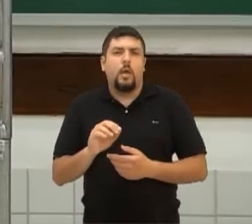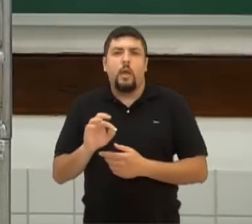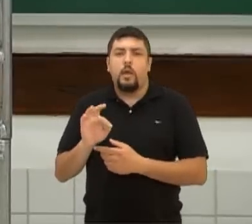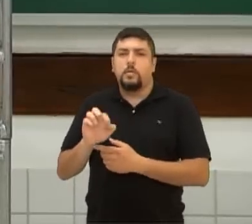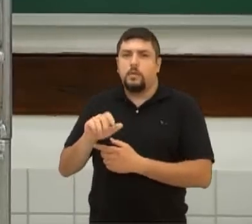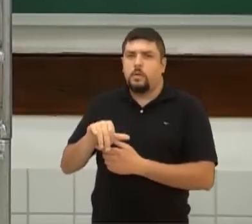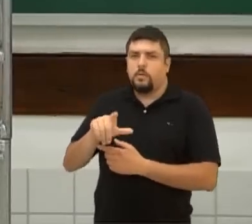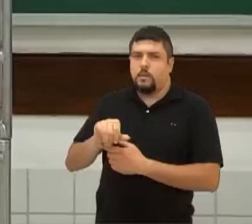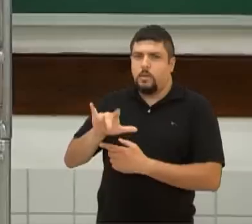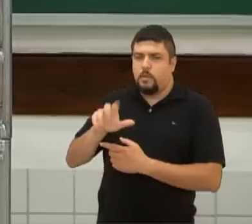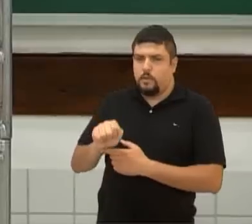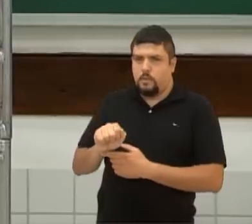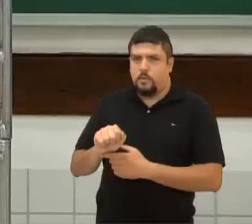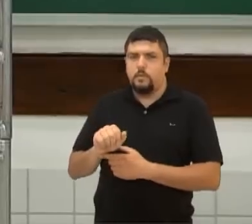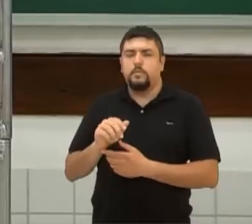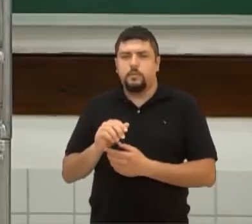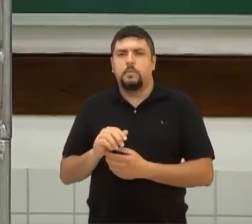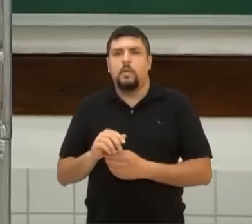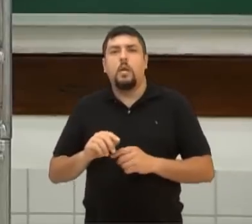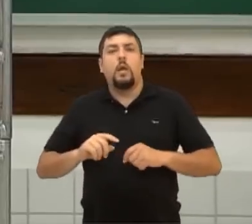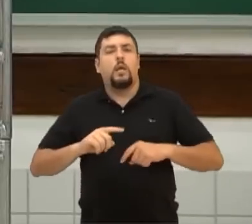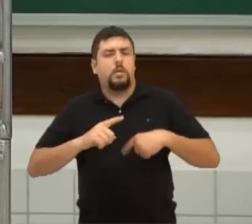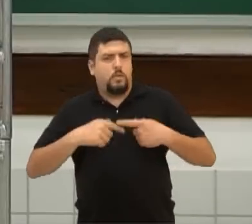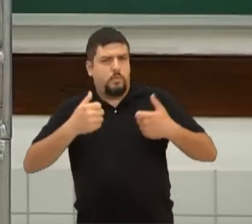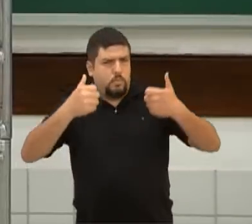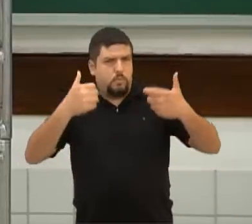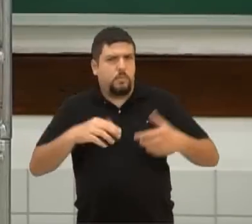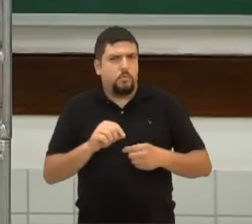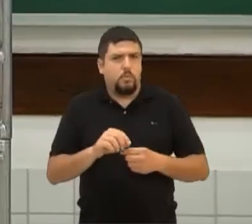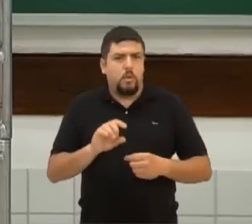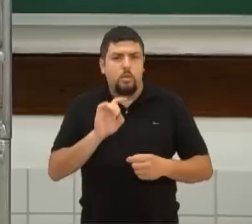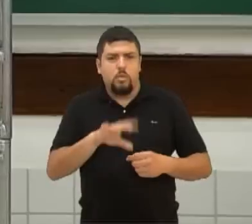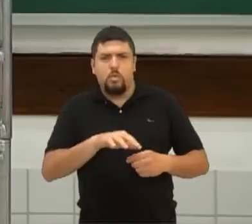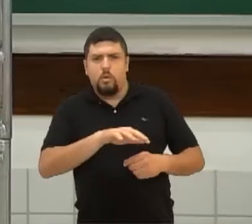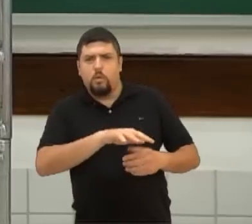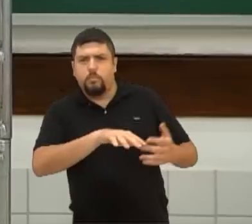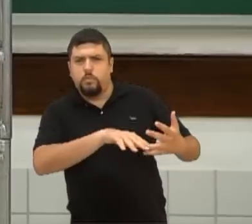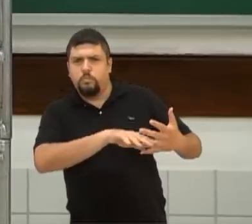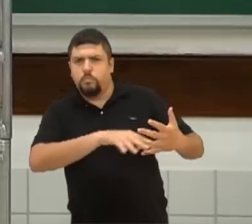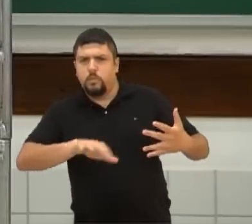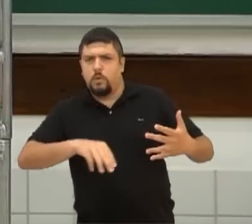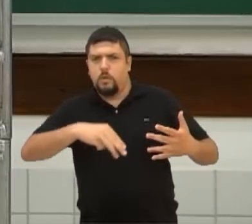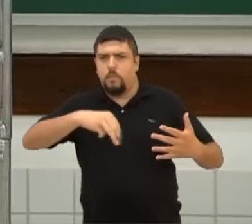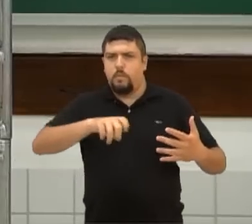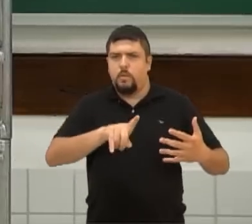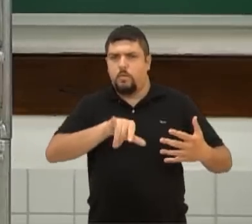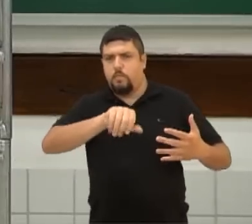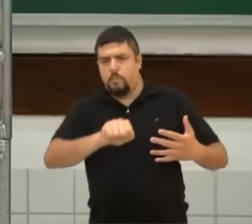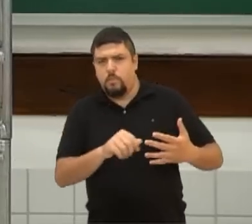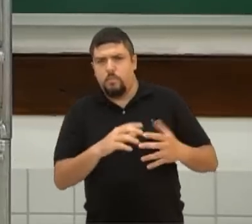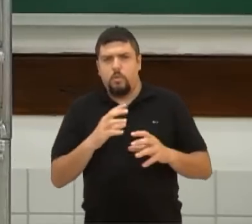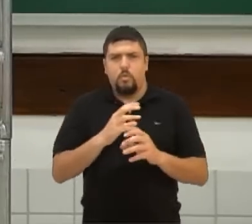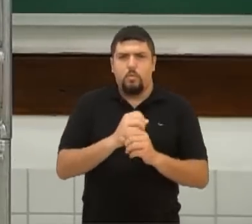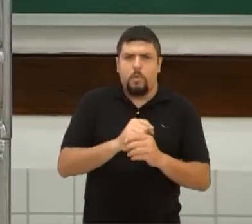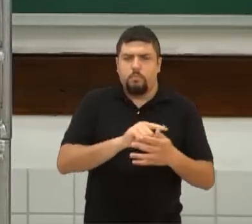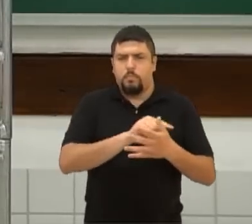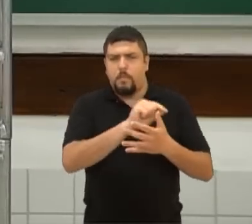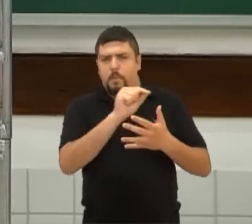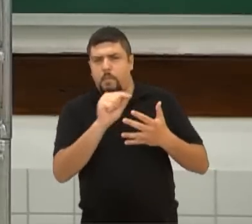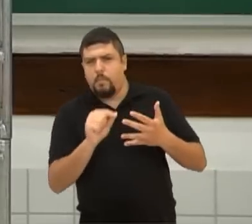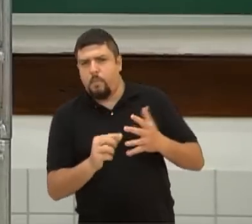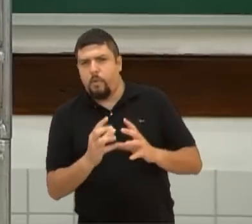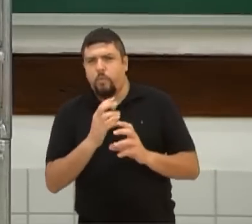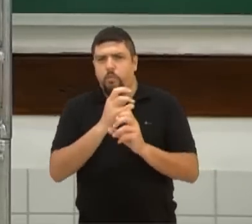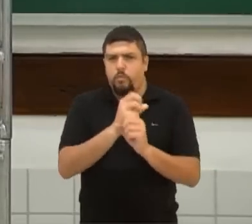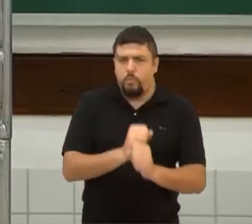vai ver que é possível a gente representar não só pela média aritmética, lembrando que tem a média aritmética ponderada,